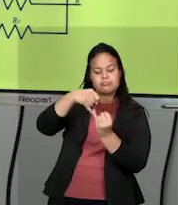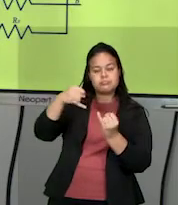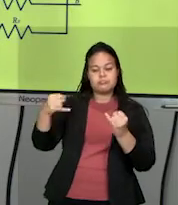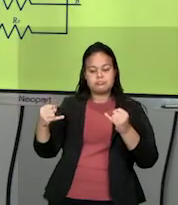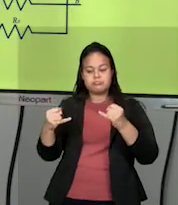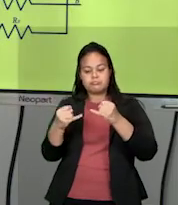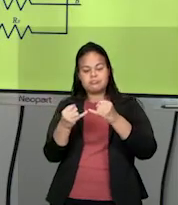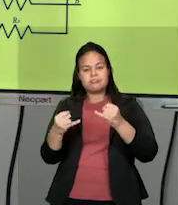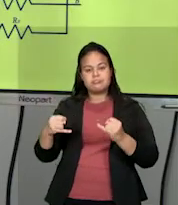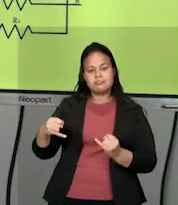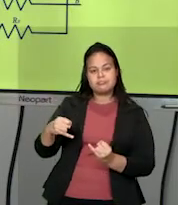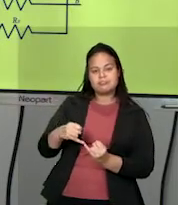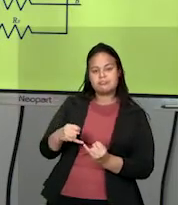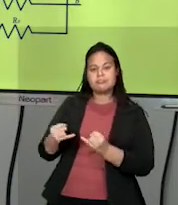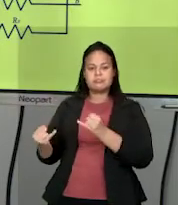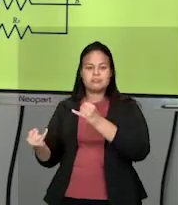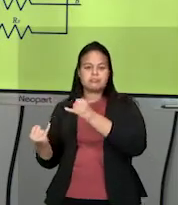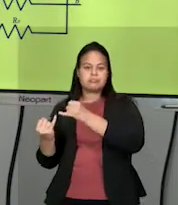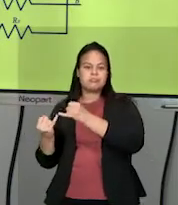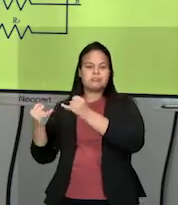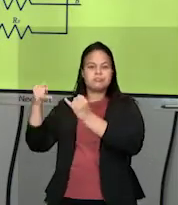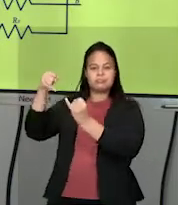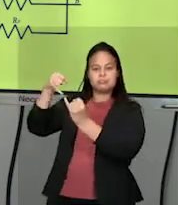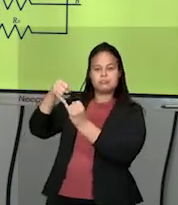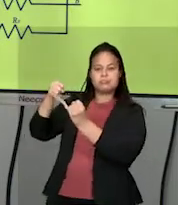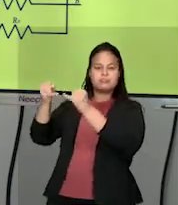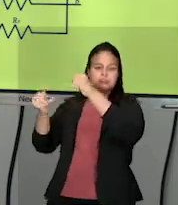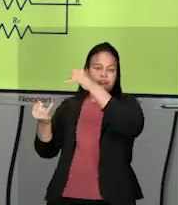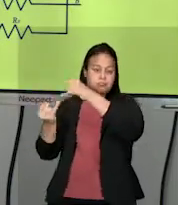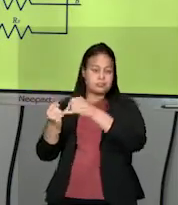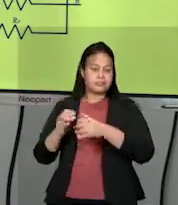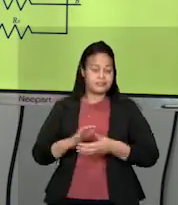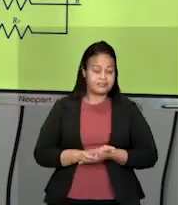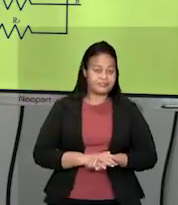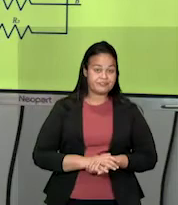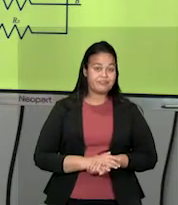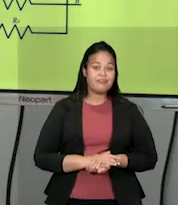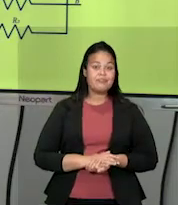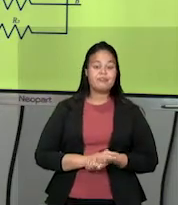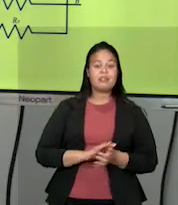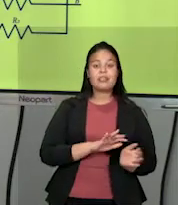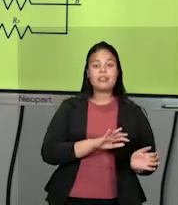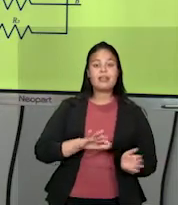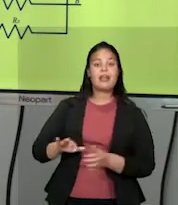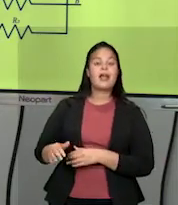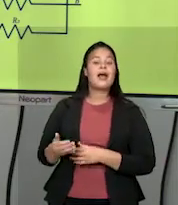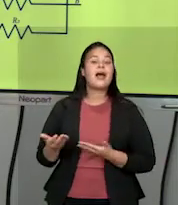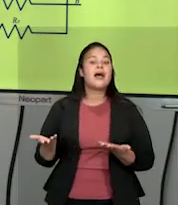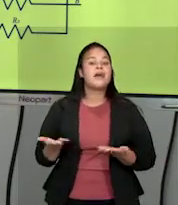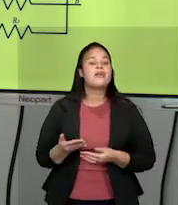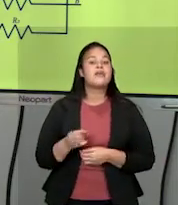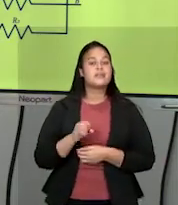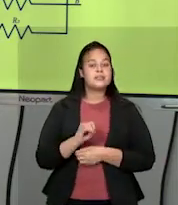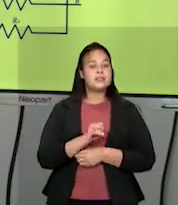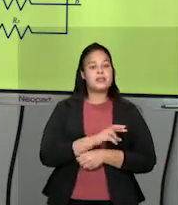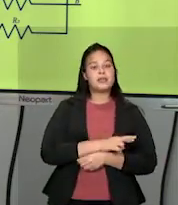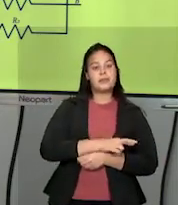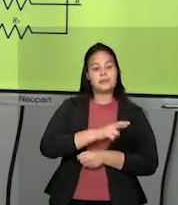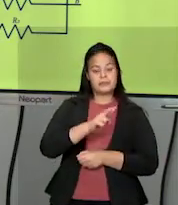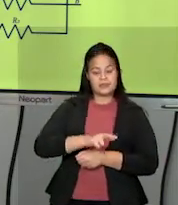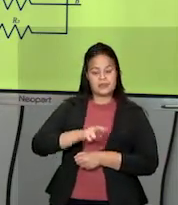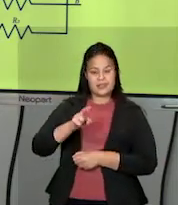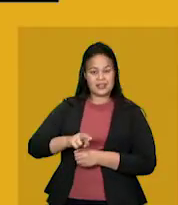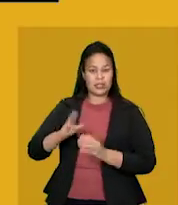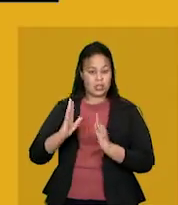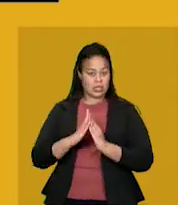E a associação de resistores em paralelo, lembrando, é a que vem para as nossas casas.